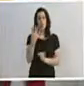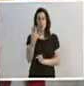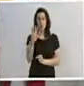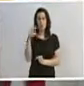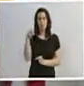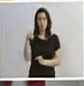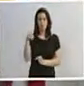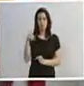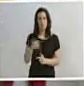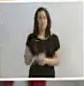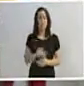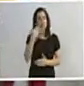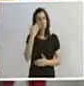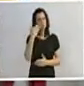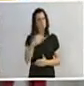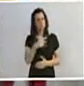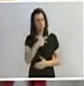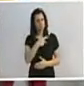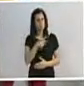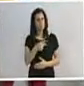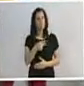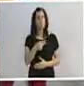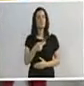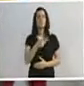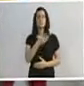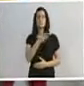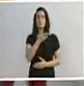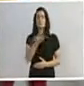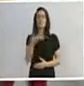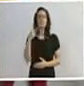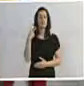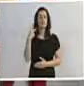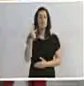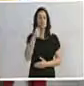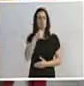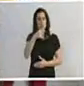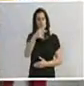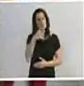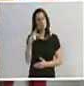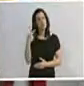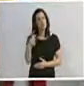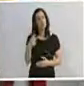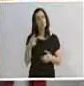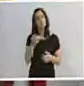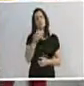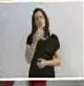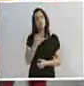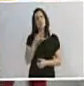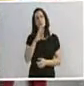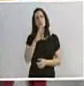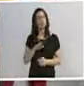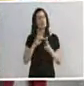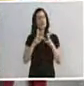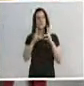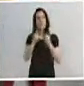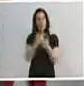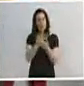Obrigado, senhor presidente, senhores vereadores, senhora vereadora, a todos que nos acompanham através da TVL, meu boa tarde a plateias, lideranças